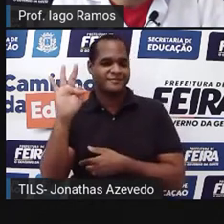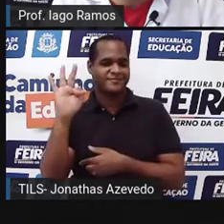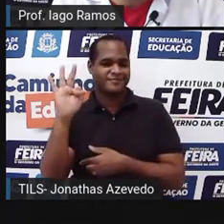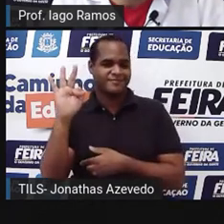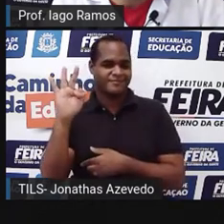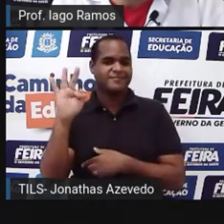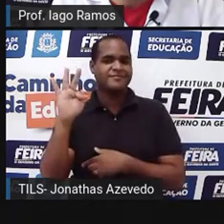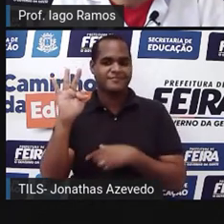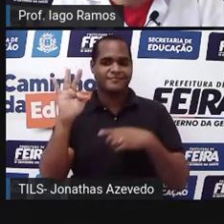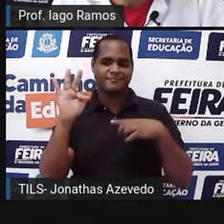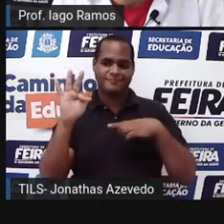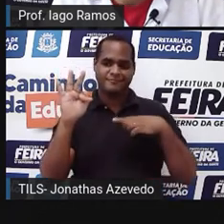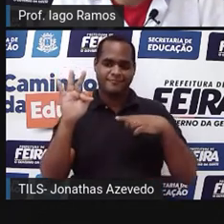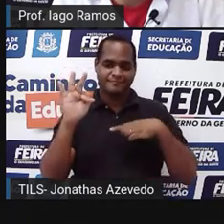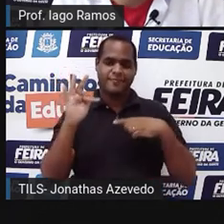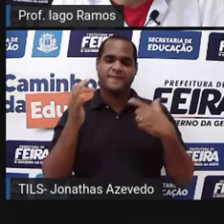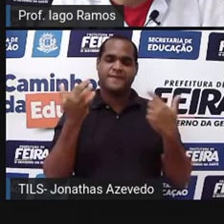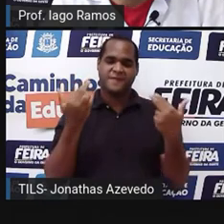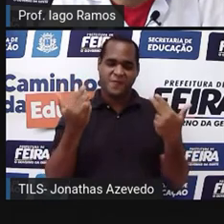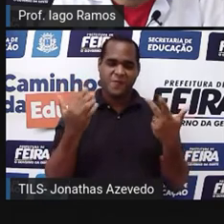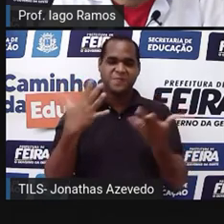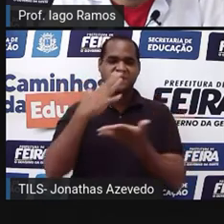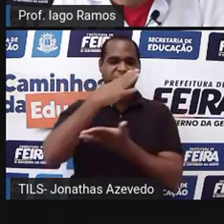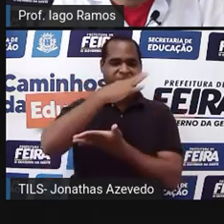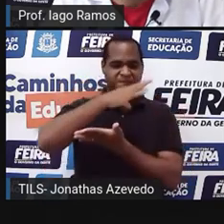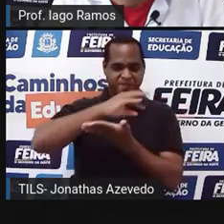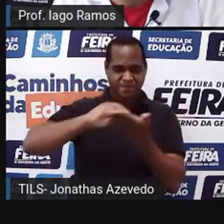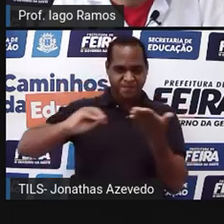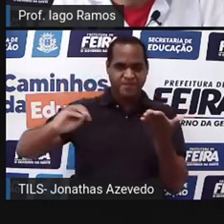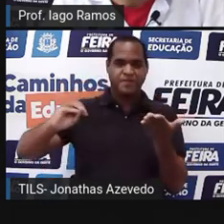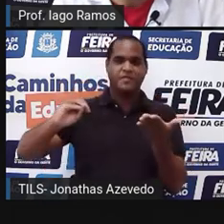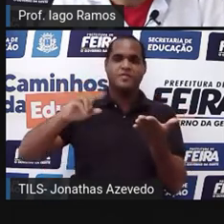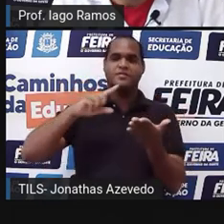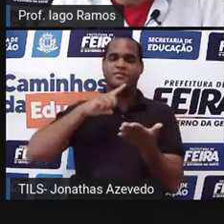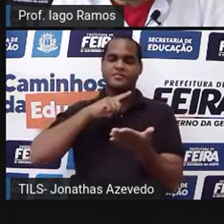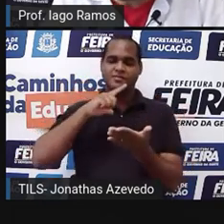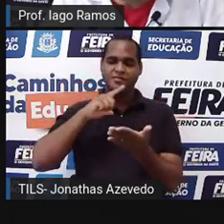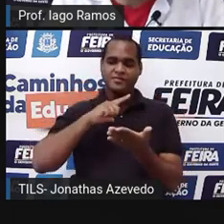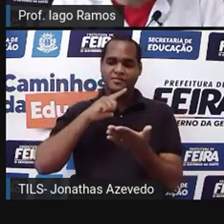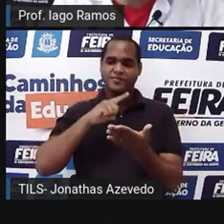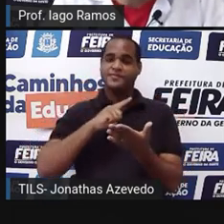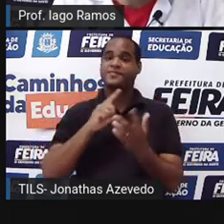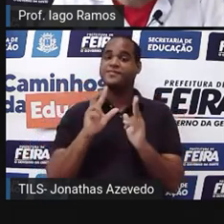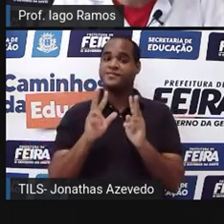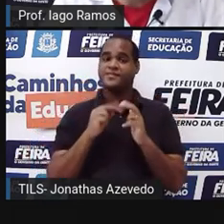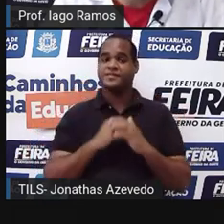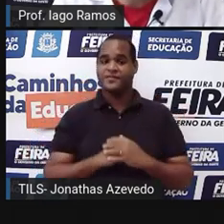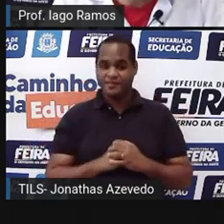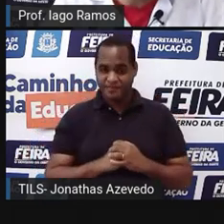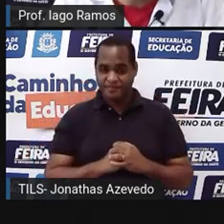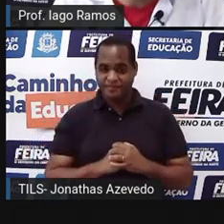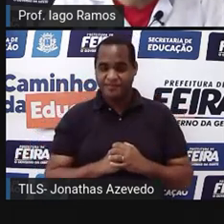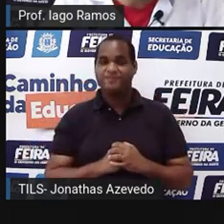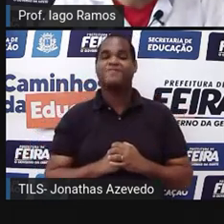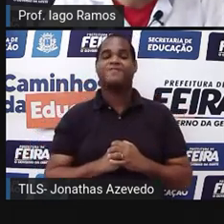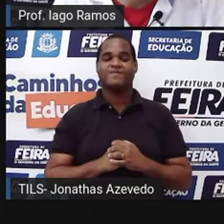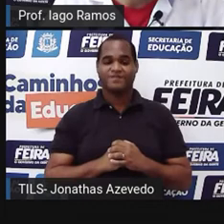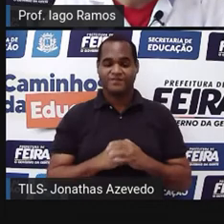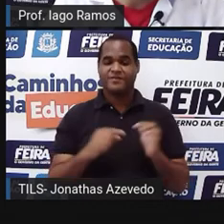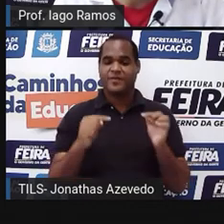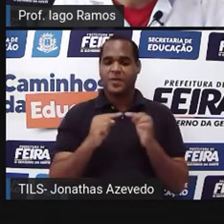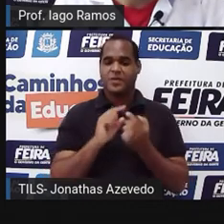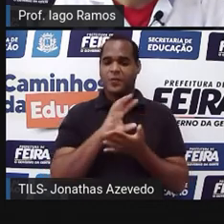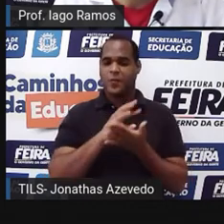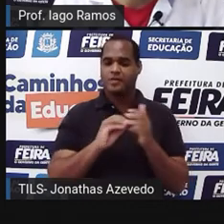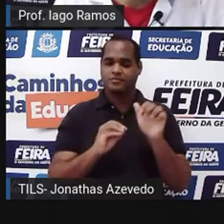esse ângulo formado no F, que dá 56,31, corresponde ao ângulo formado